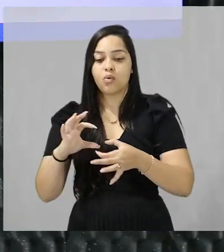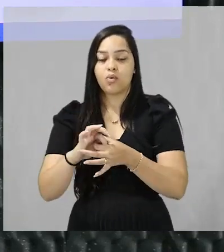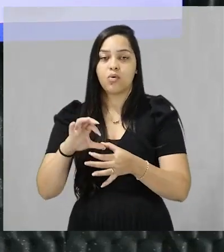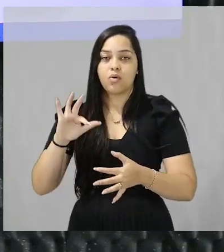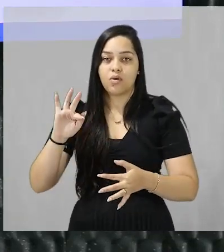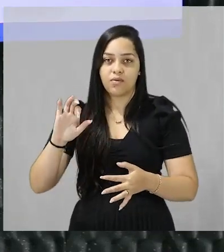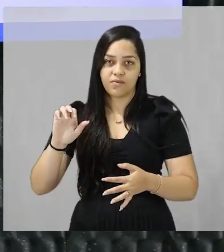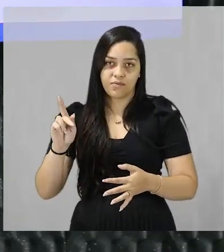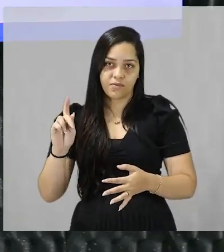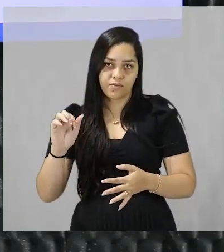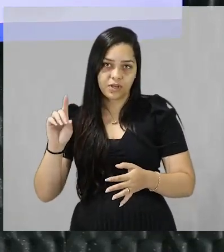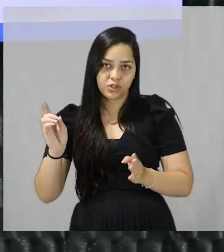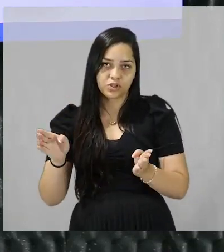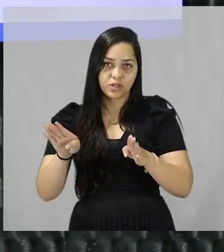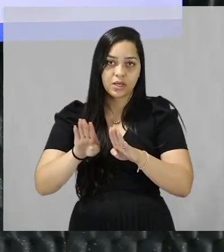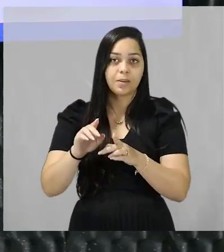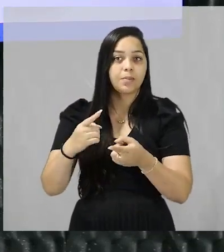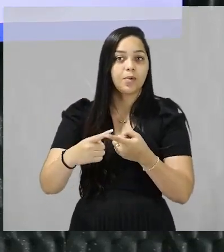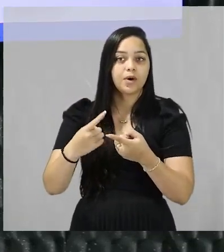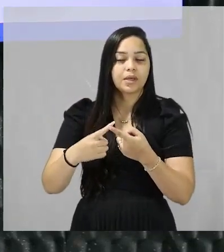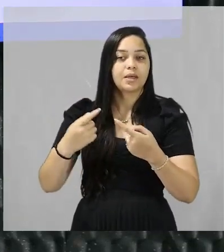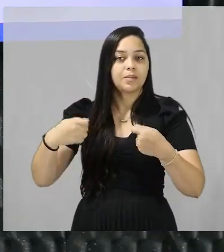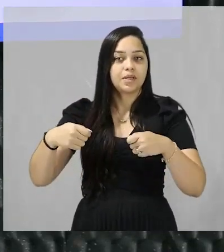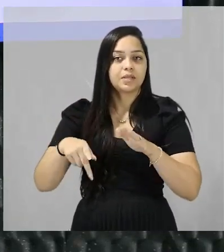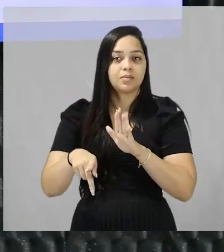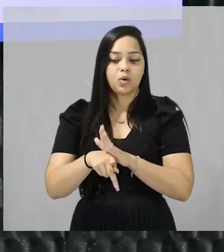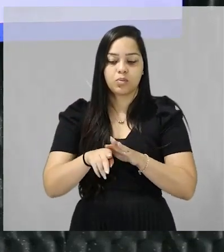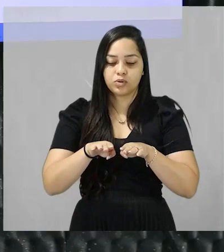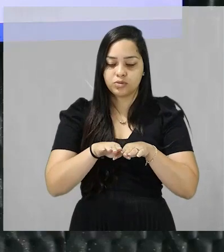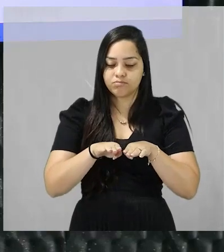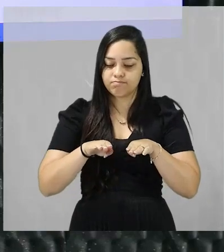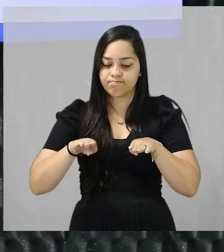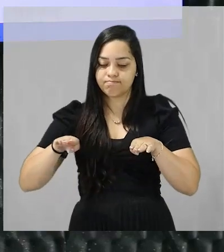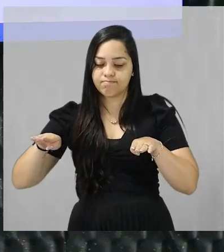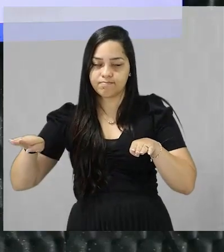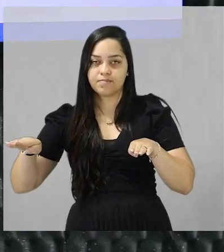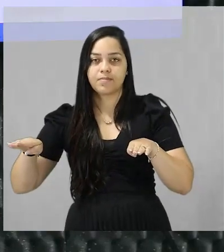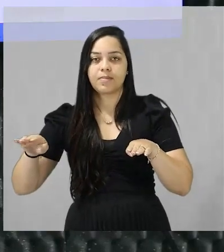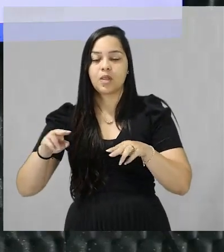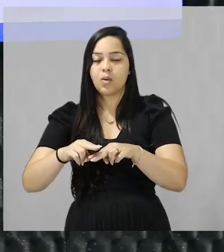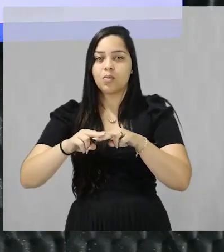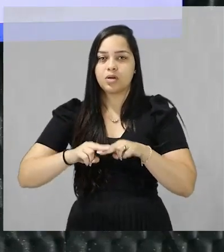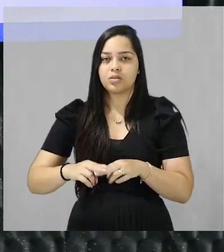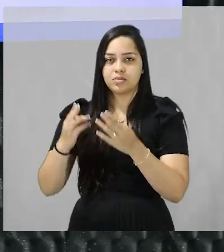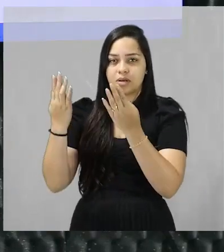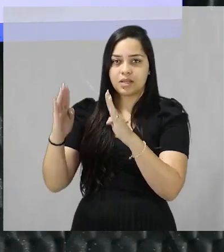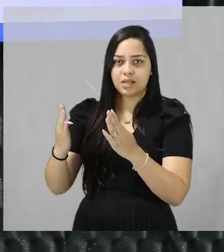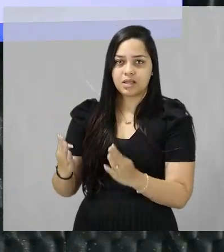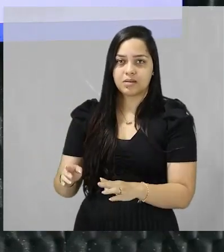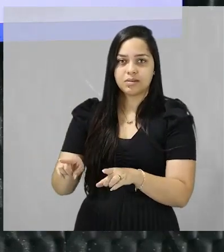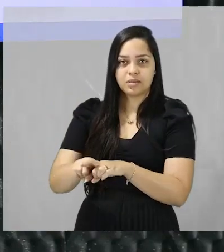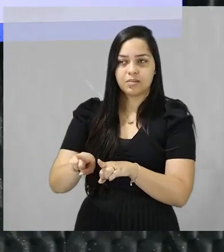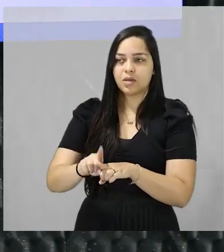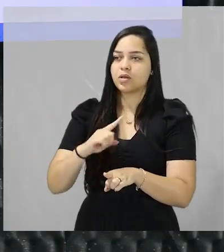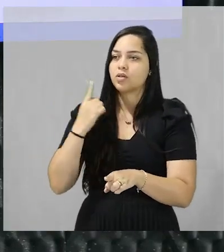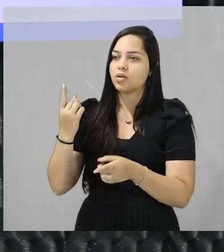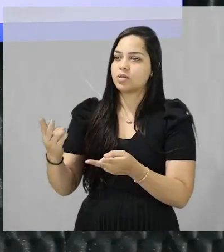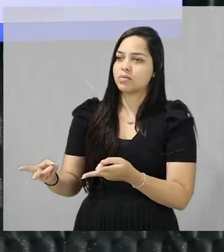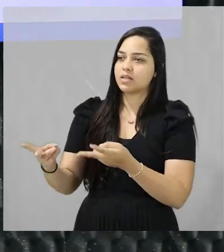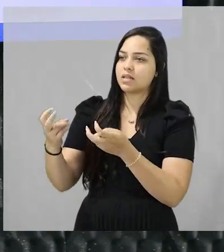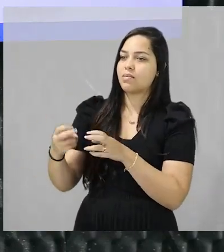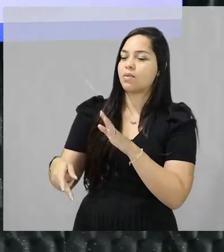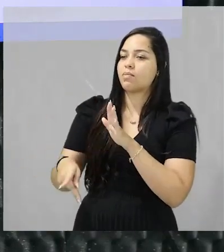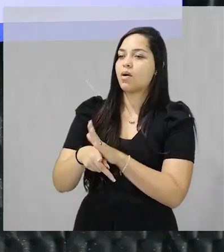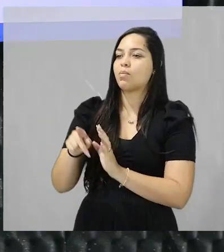certo? Porque a gente precisa de um plano de simetria, tudo bem? Então, analisando aqui, turminha, a gente percebe que é um caso de